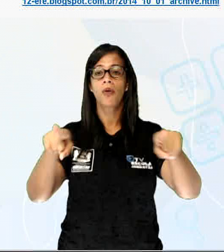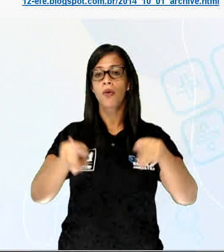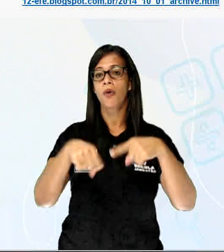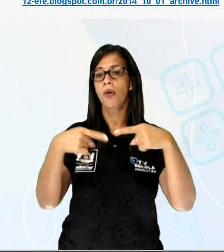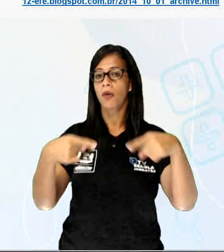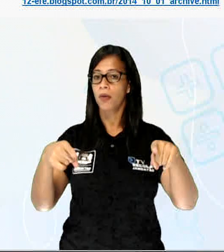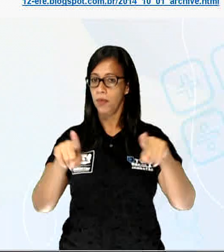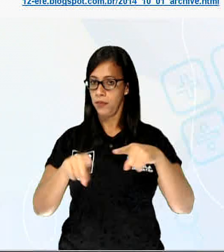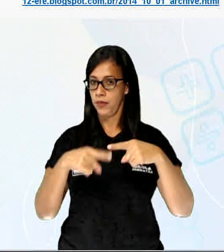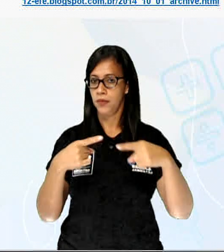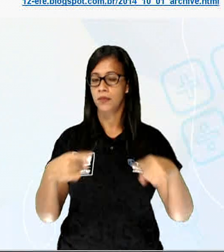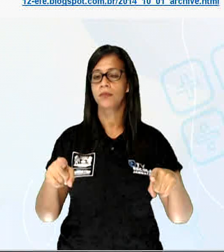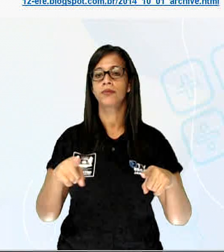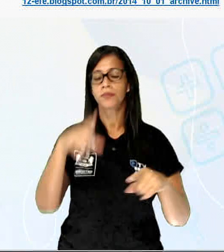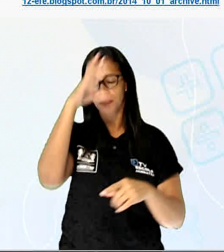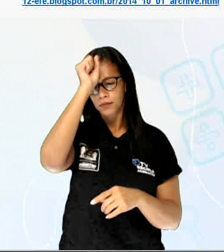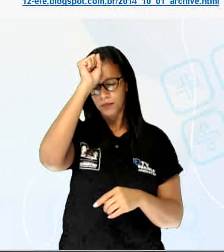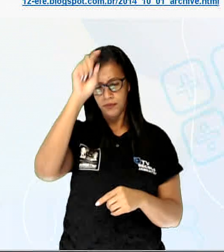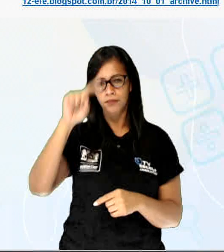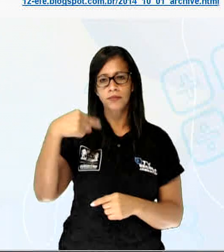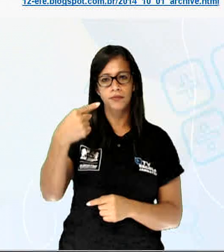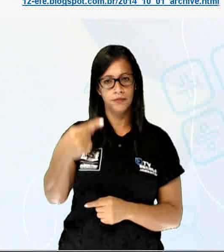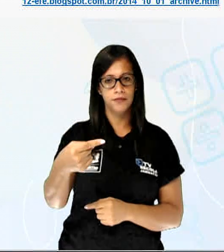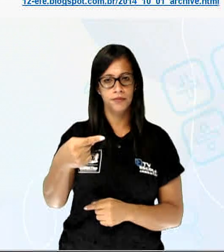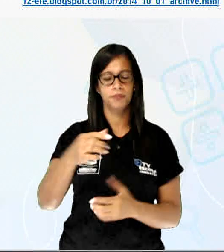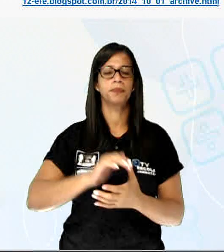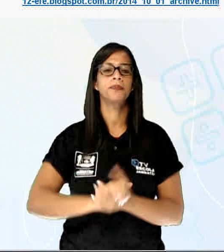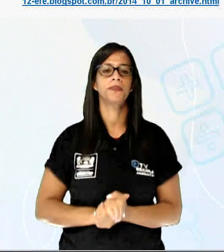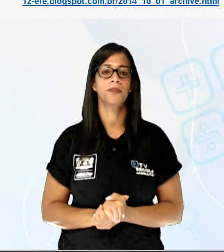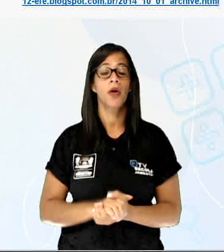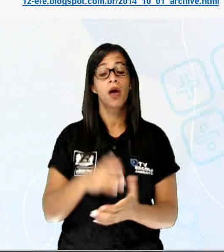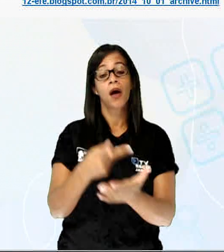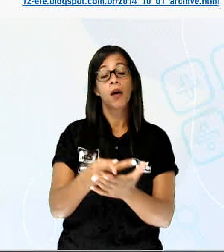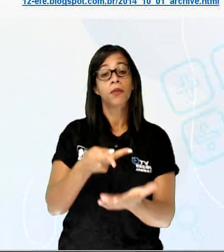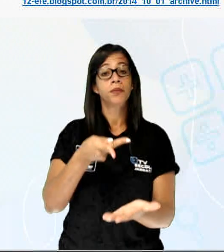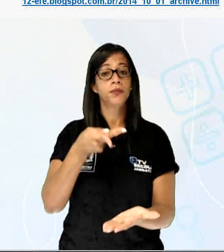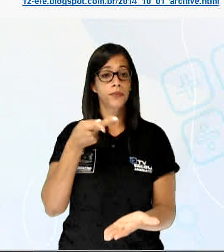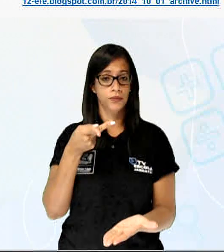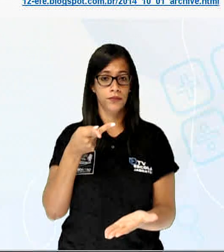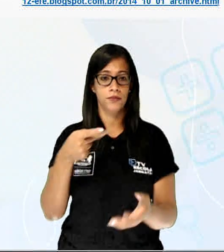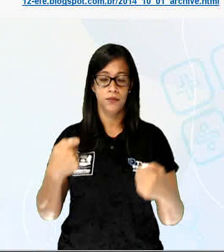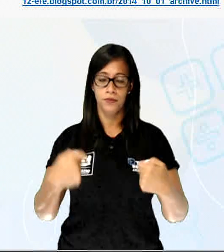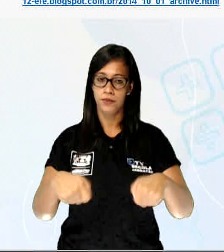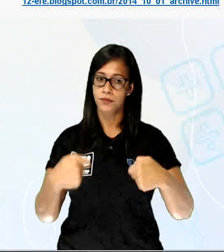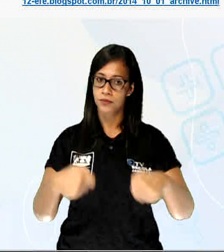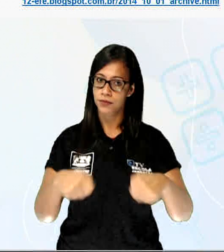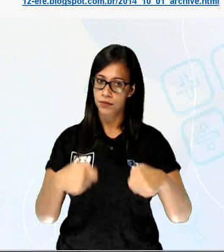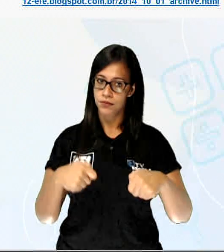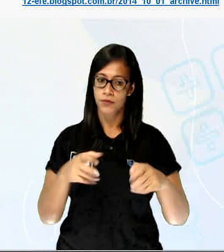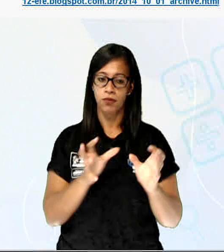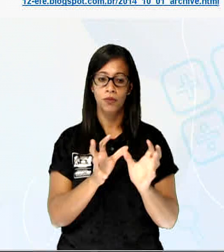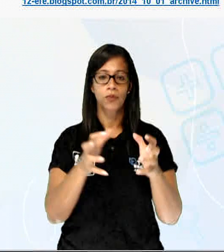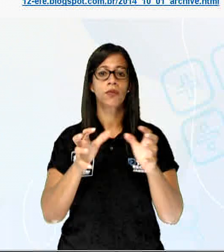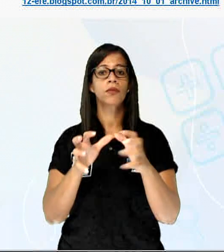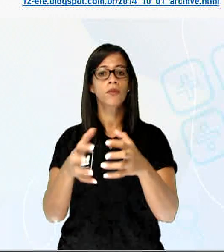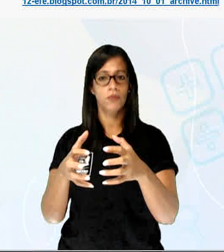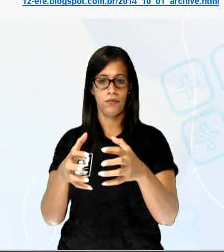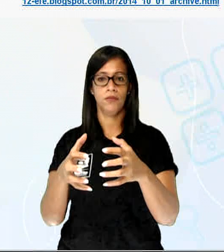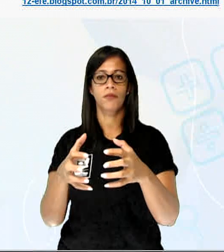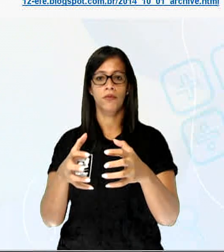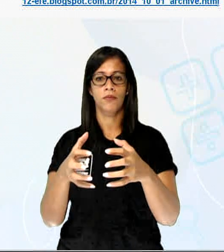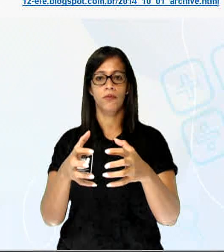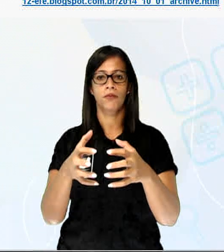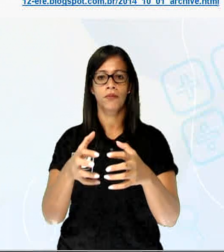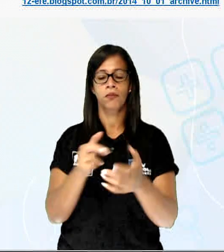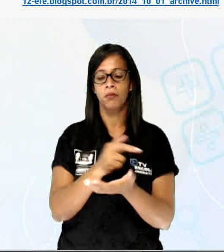aula que nós vamos ver mais à frente. E para produzi-las, exigia-se um conjunto específico de instrumentos musicais